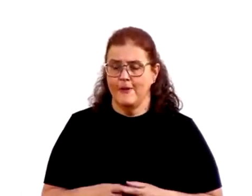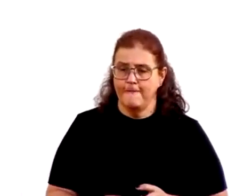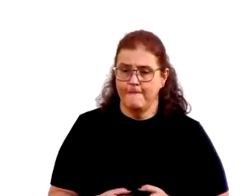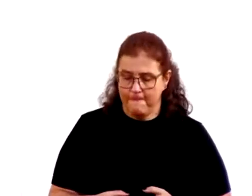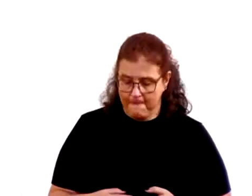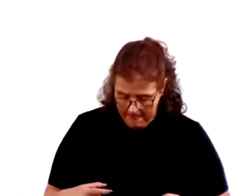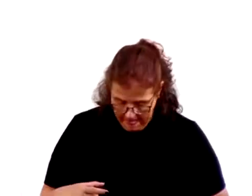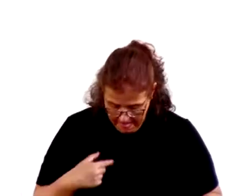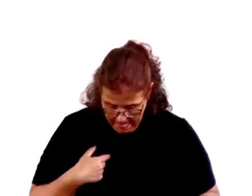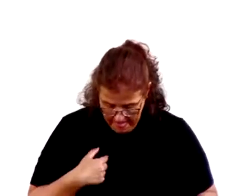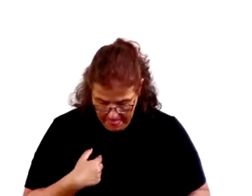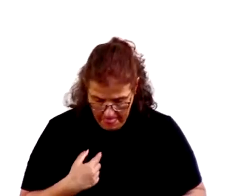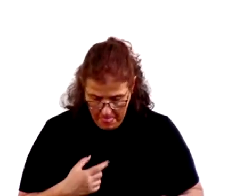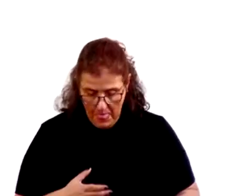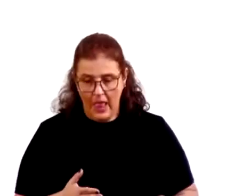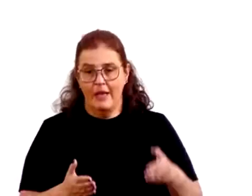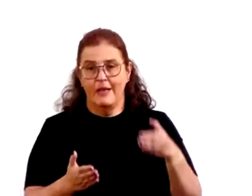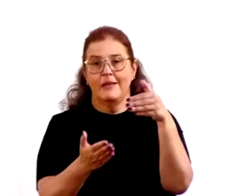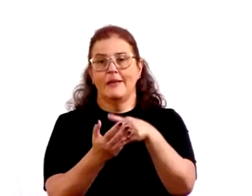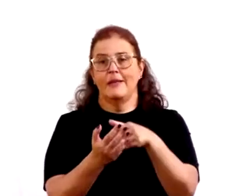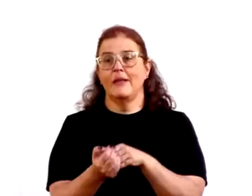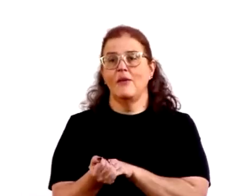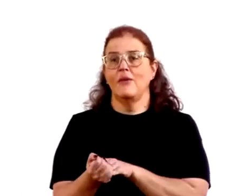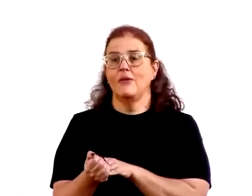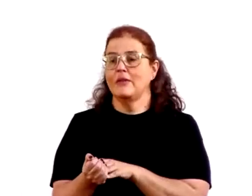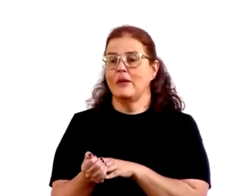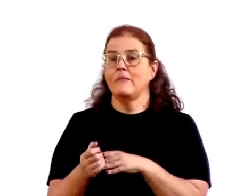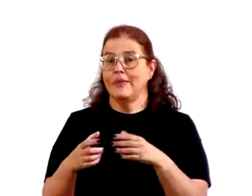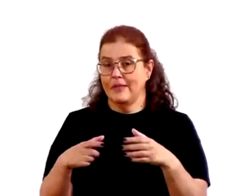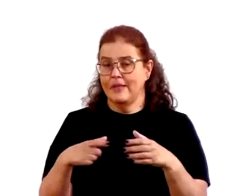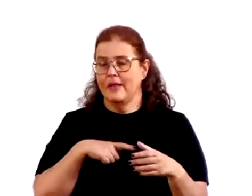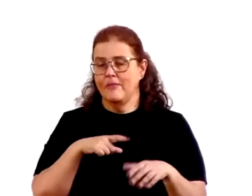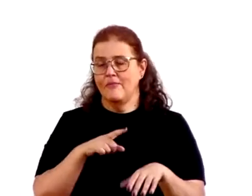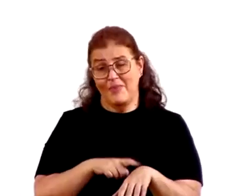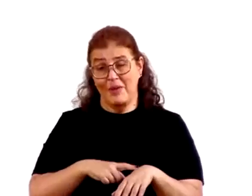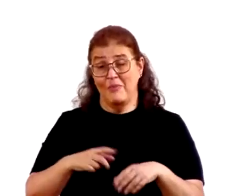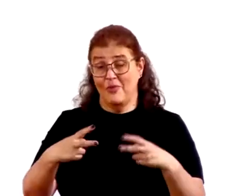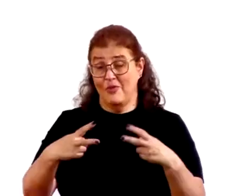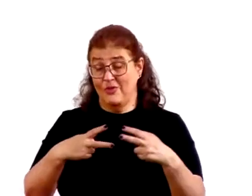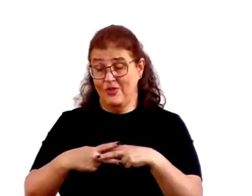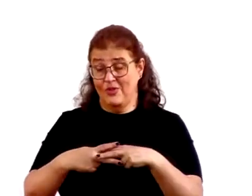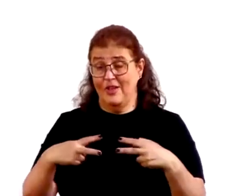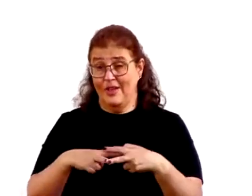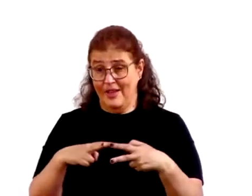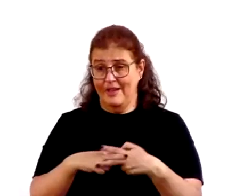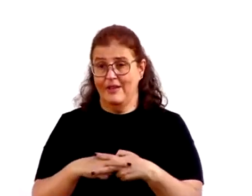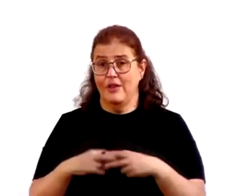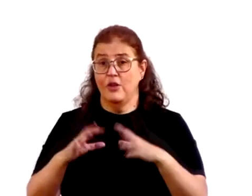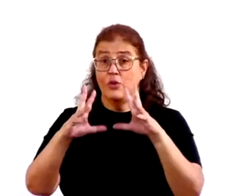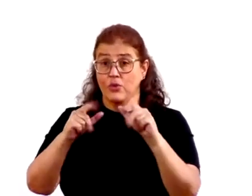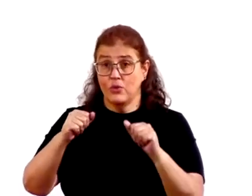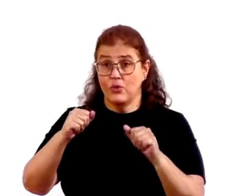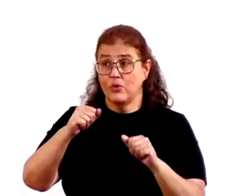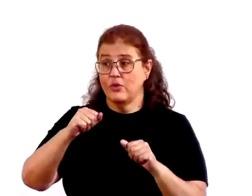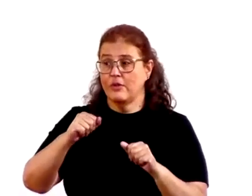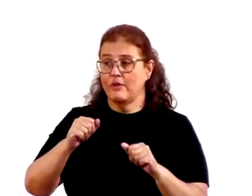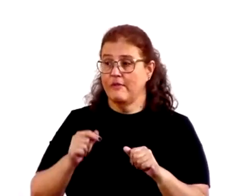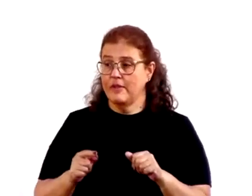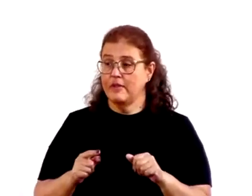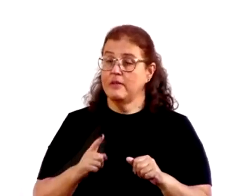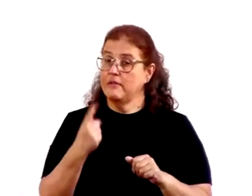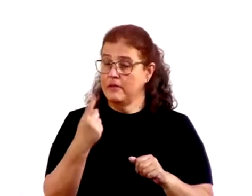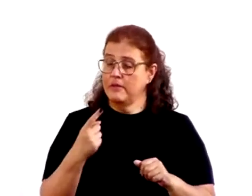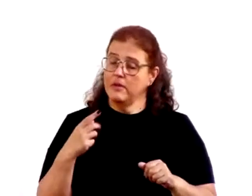infiltrados, que eram colocados dentro das cidades, em tempos de guerra. Todas as vezes que um rei saía para a batalha,